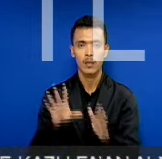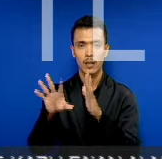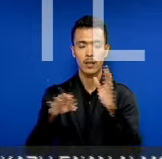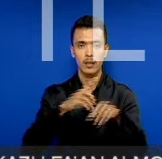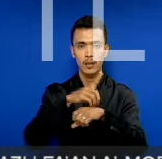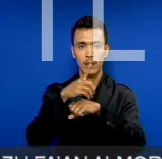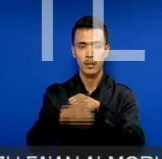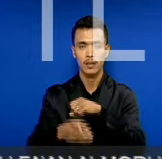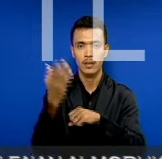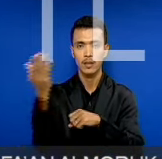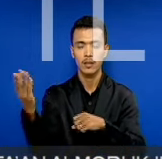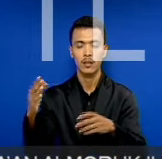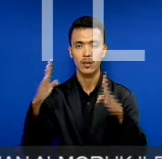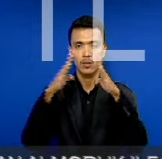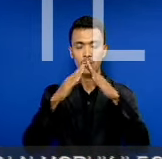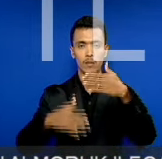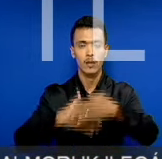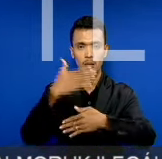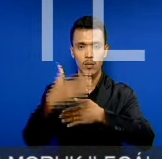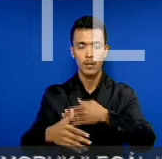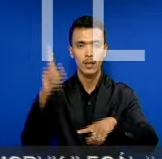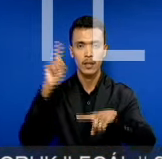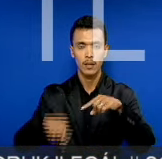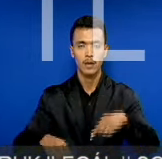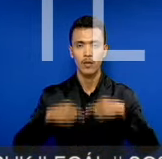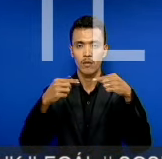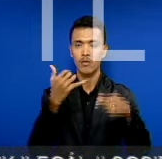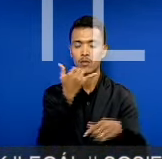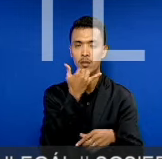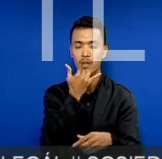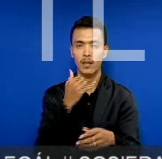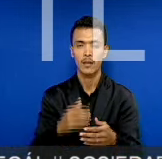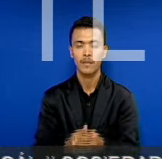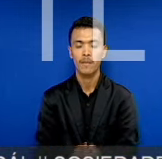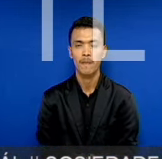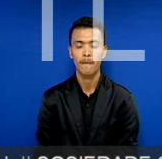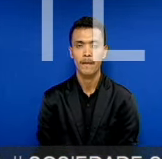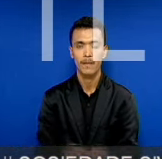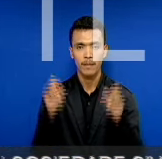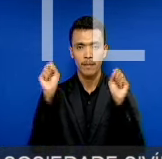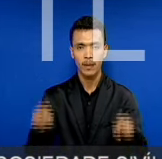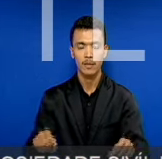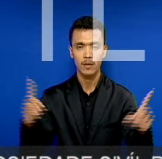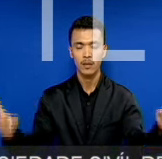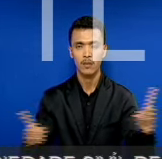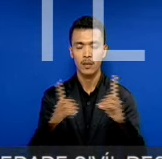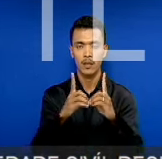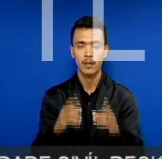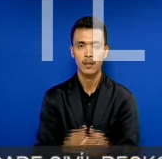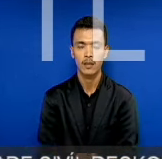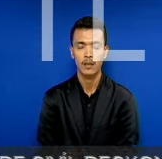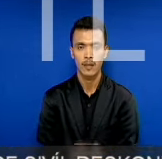ne, iradei de varanda ne, itala os fosala vai itania pessoal sir, itama dalaruma, ita ruamessa, cantar urgência, bela moça acontece, ita bolo